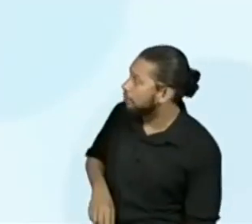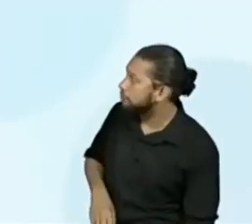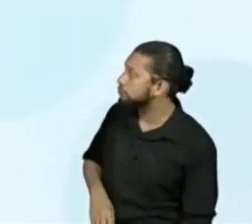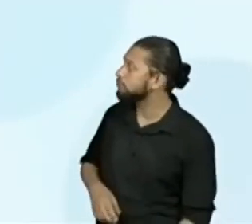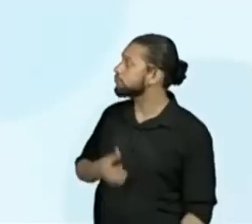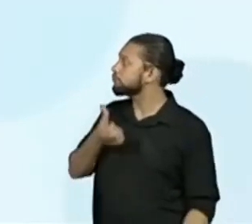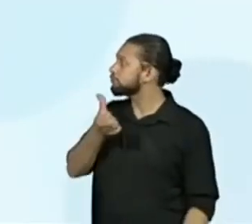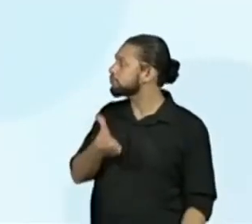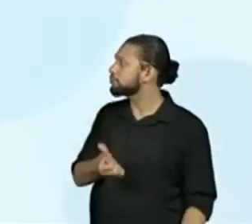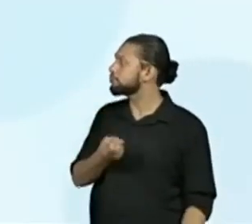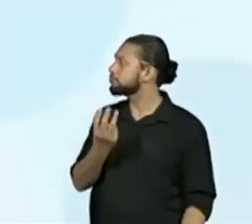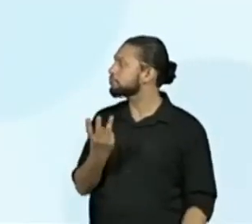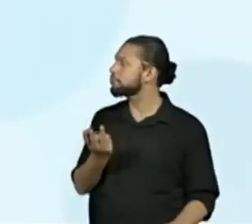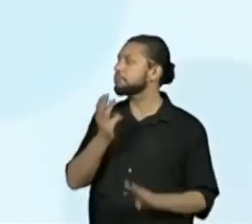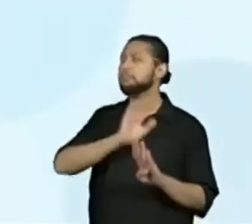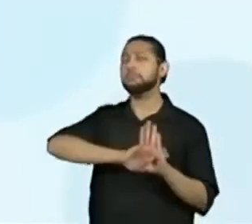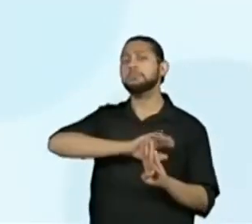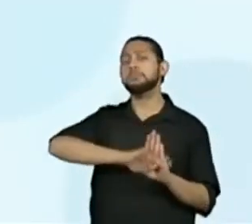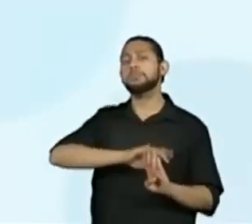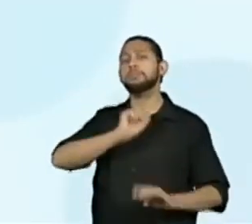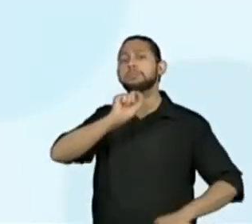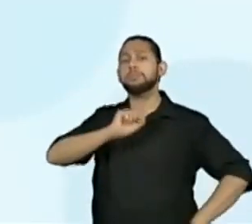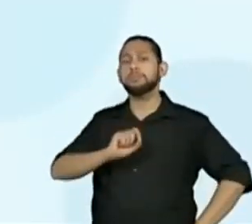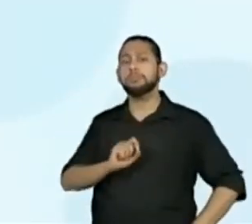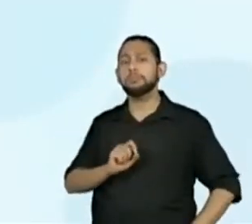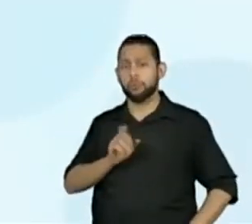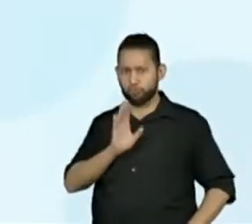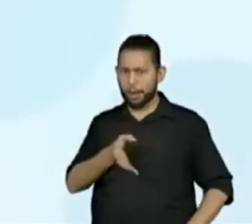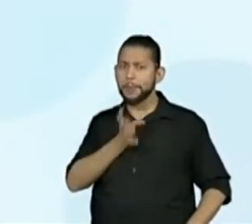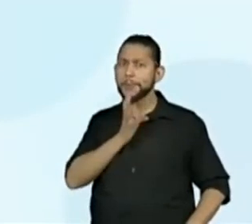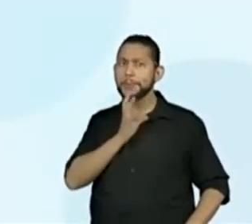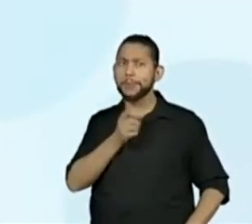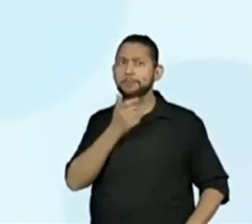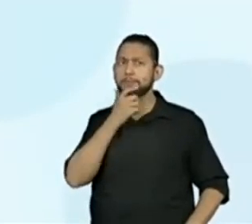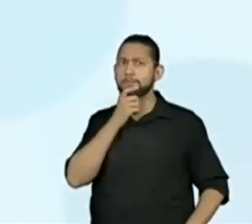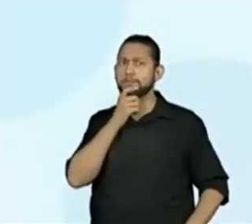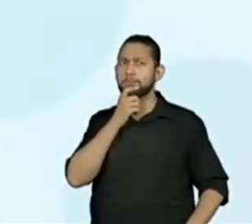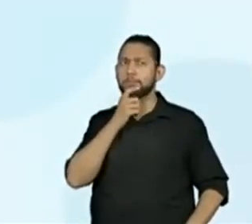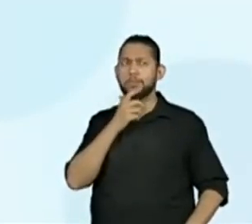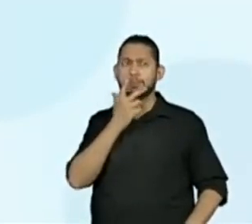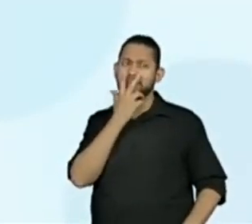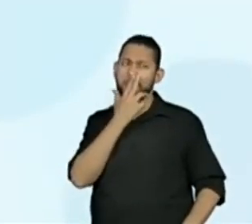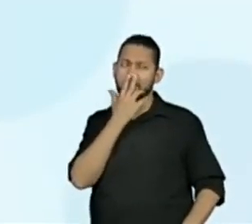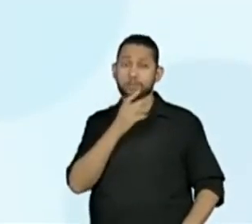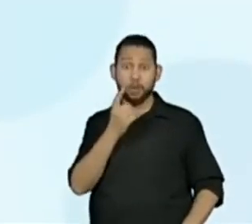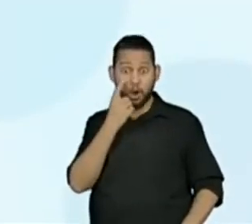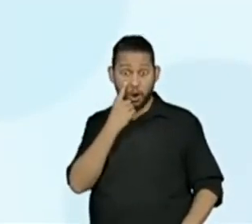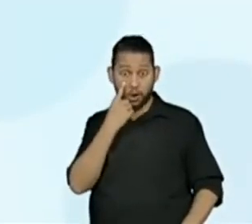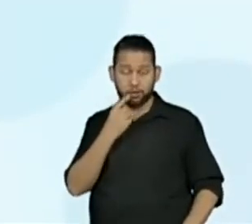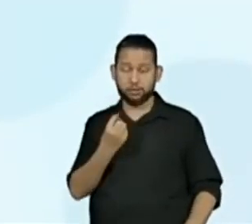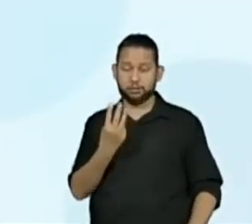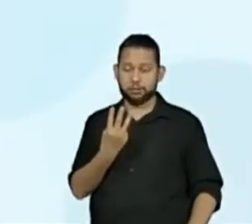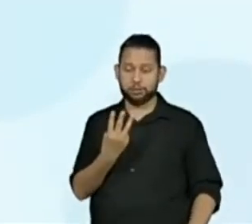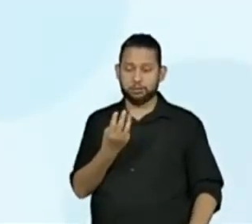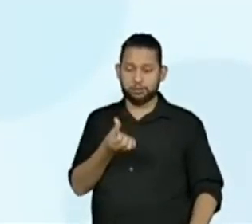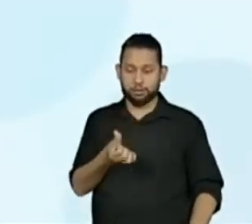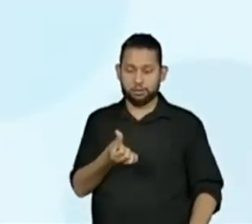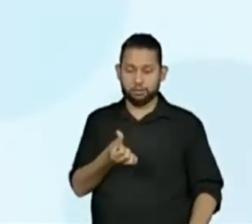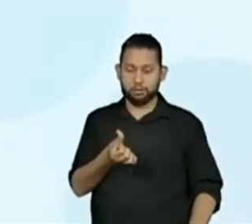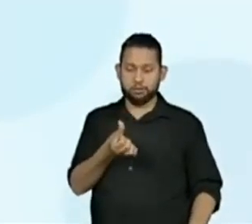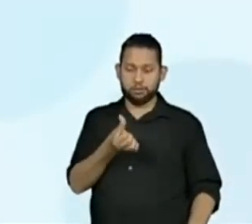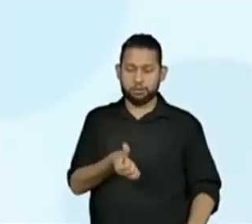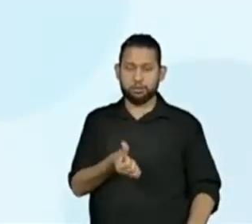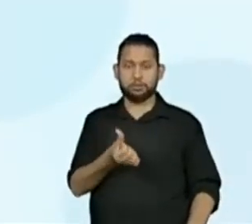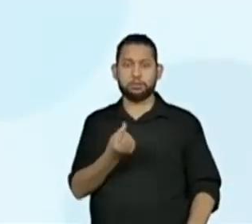dele? Será que esse número já apareceu, gente? Será que ele é o mesmo que o 36? Olha só,